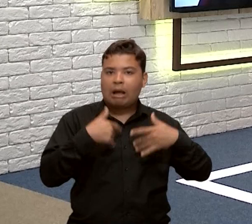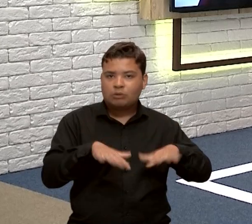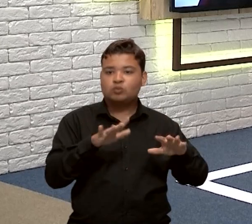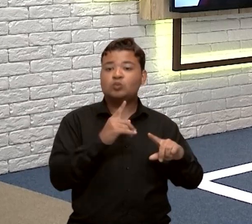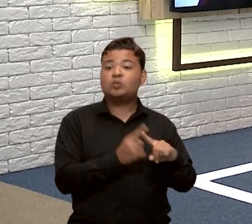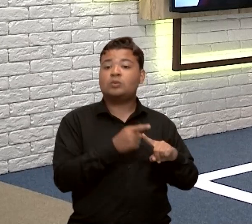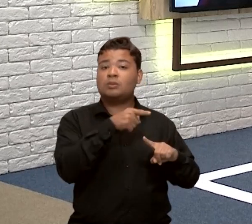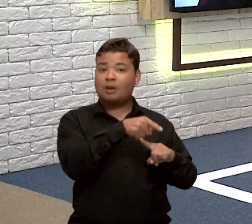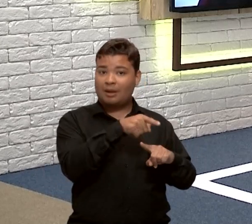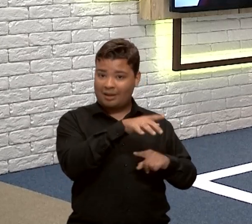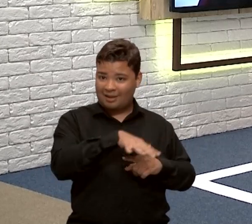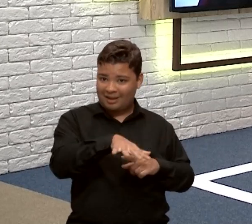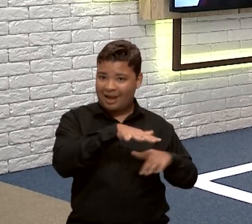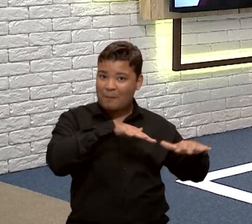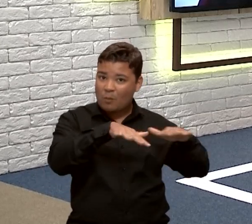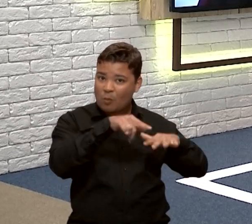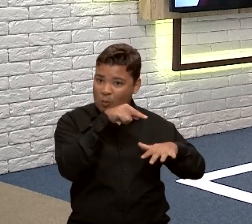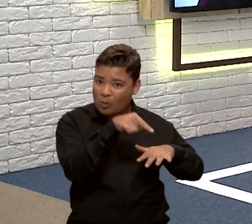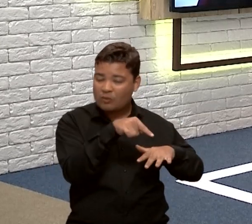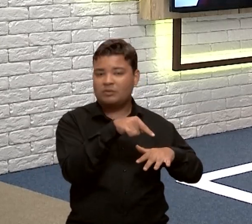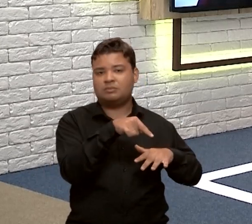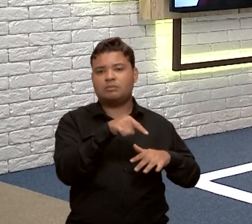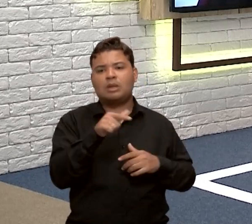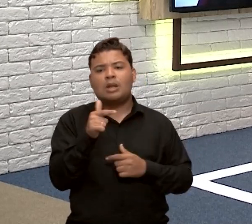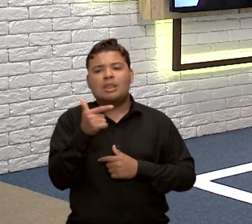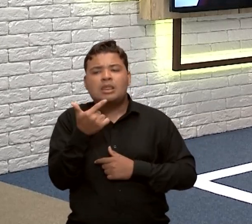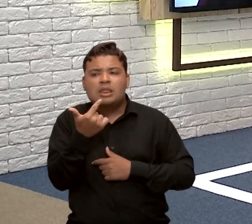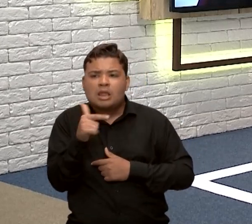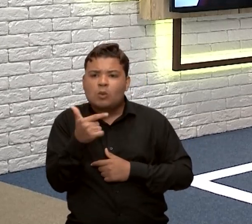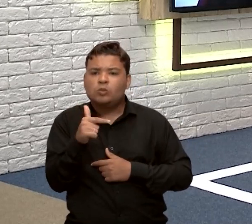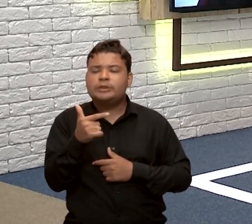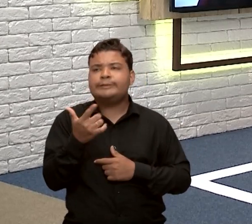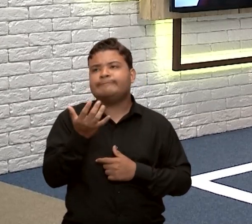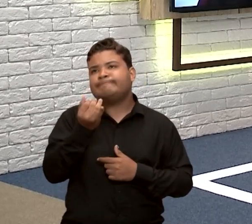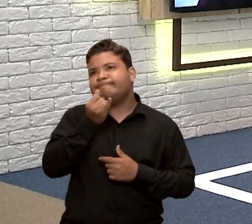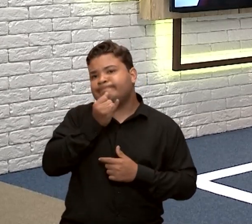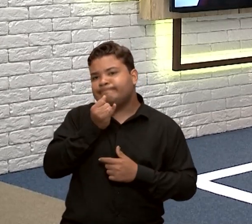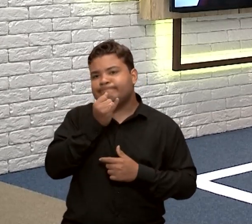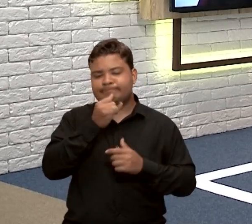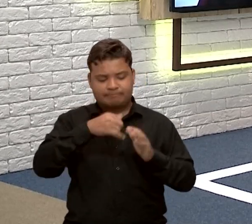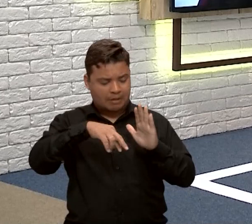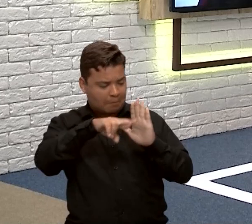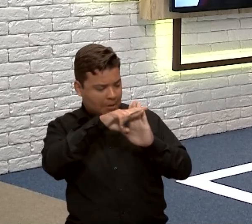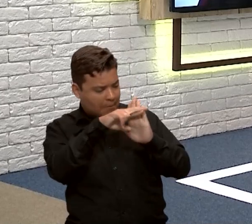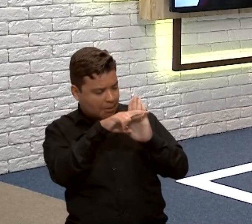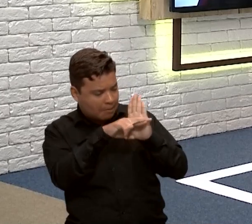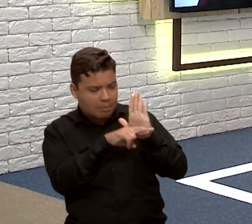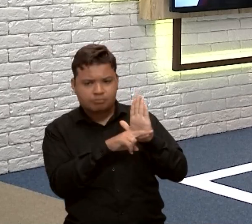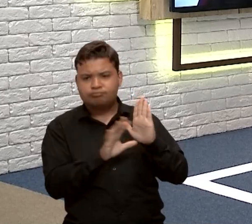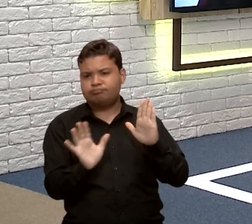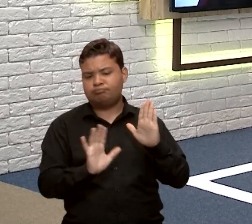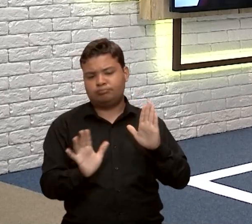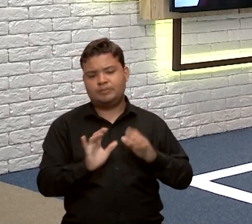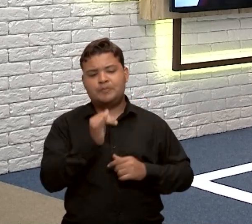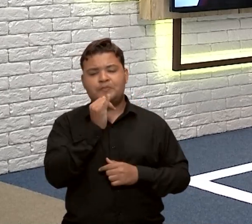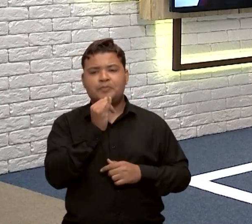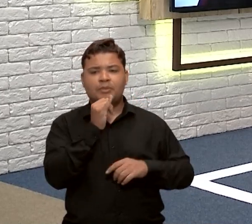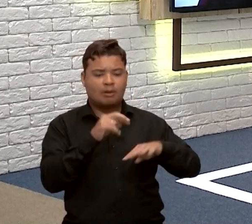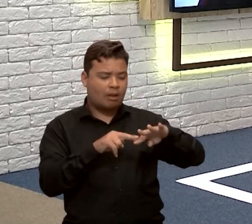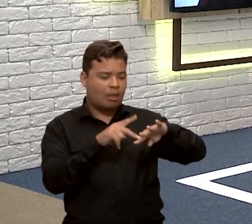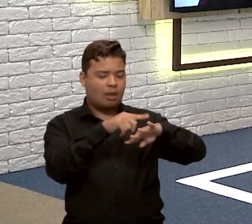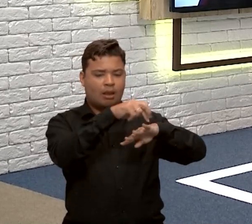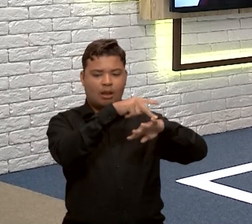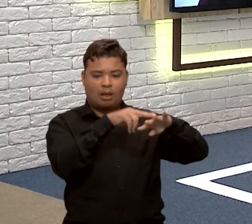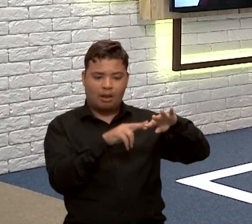não tenho uma padronização daquela atividade. Então, por exemplo, subir e descer escadas,